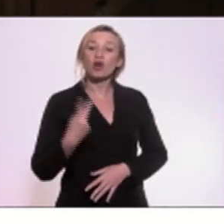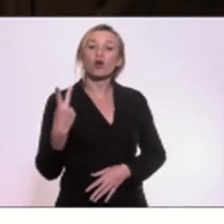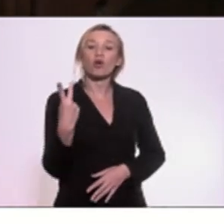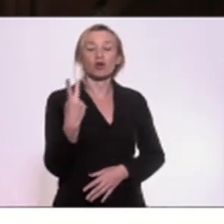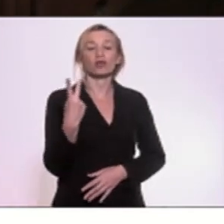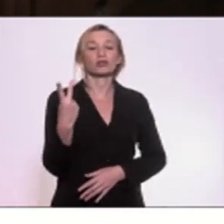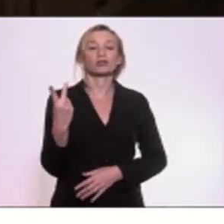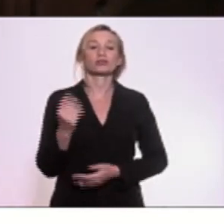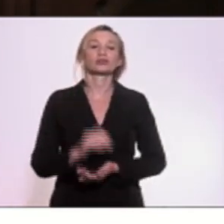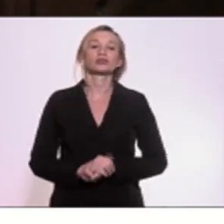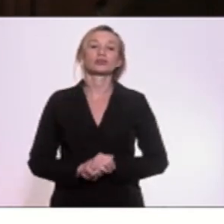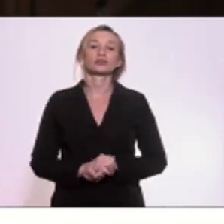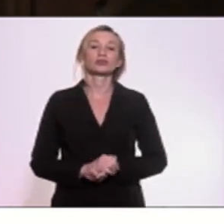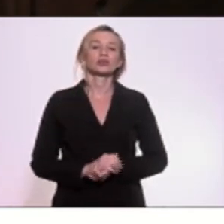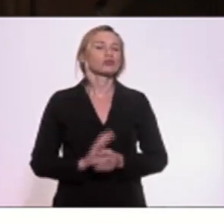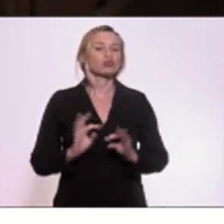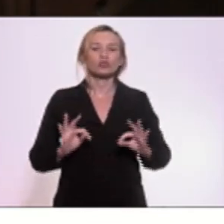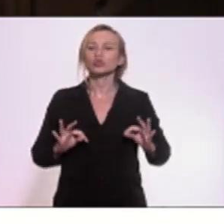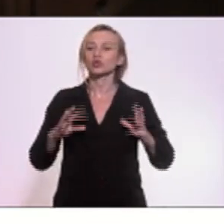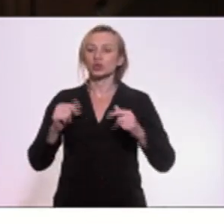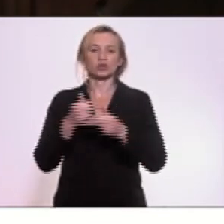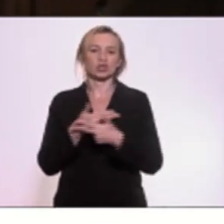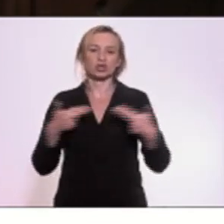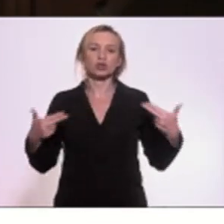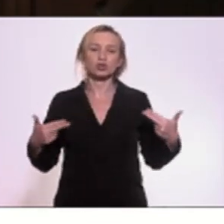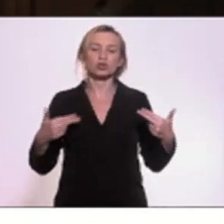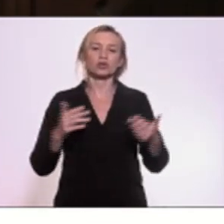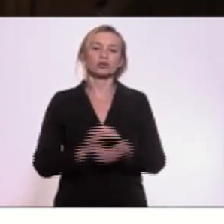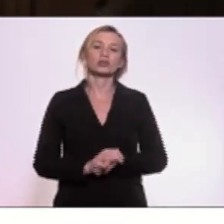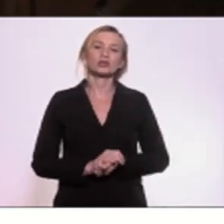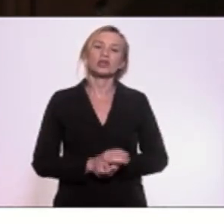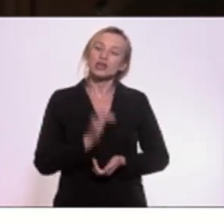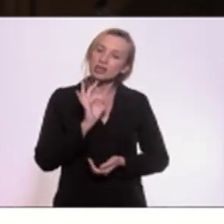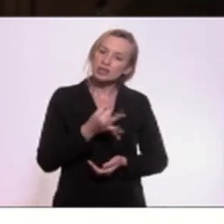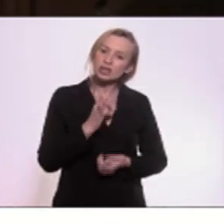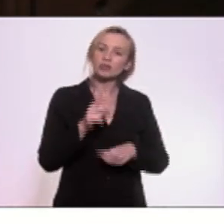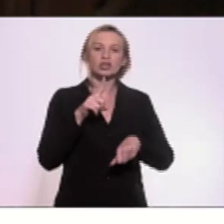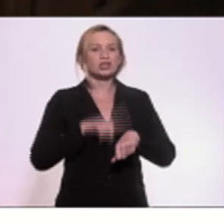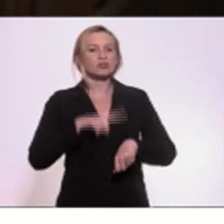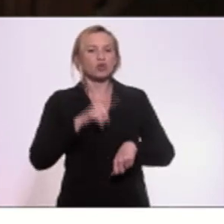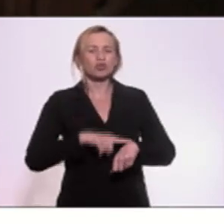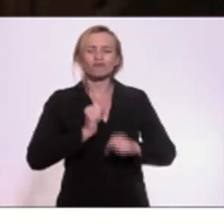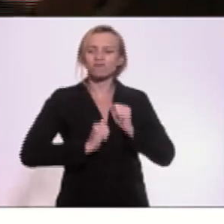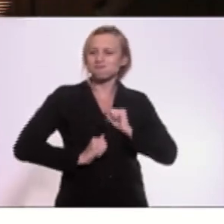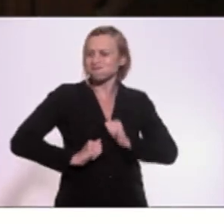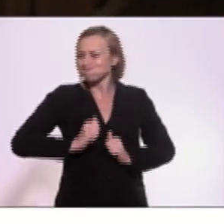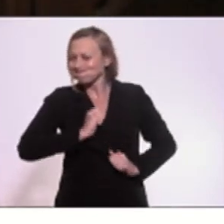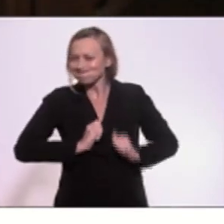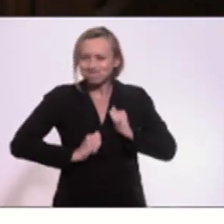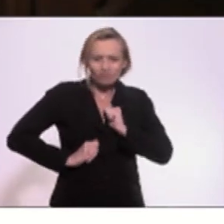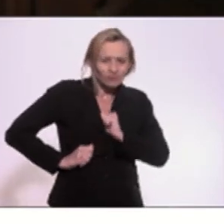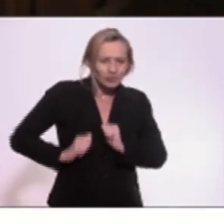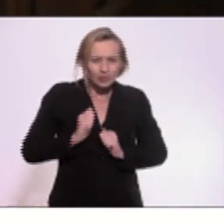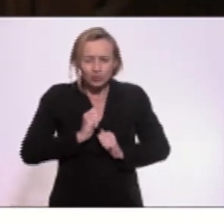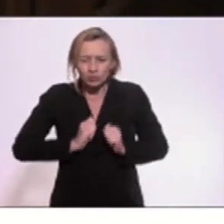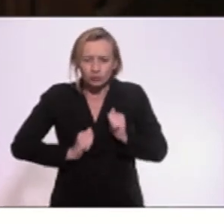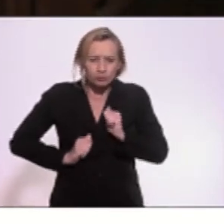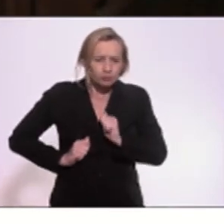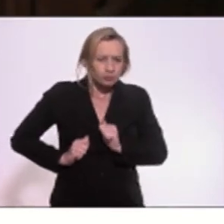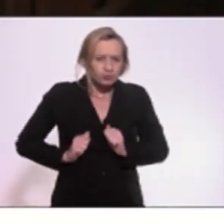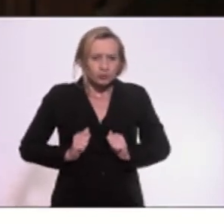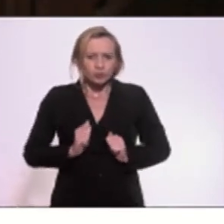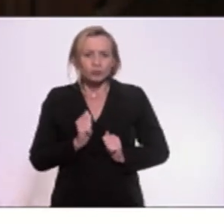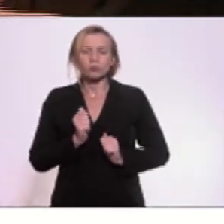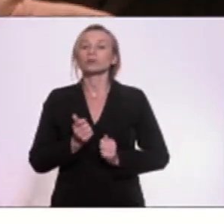maior, sobretudo. E exatamente nesse momento de ódios tão